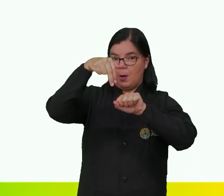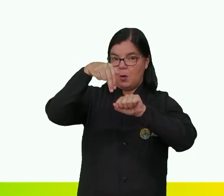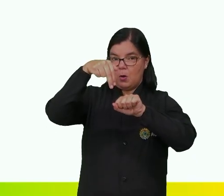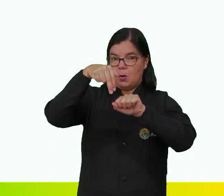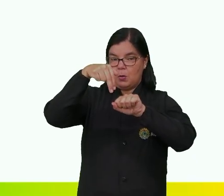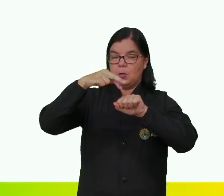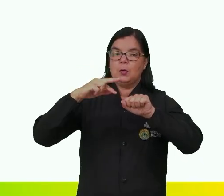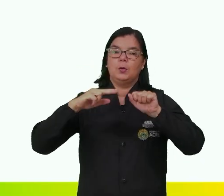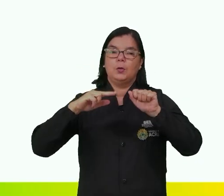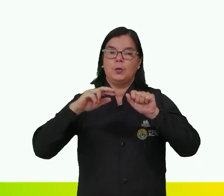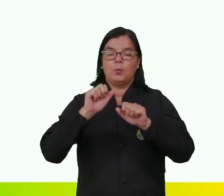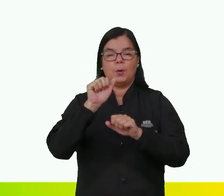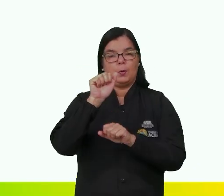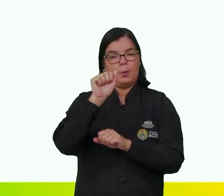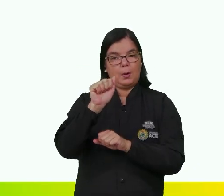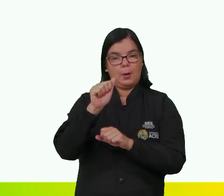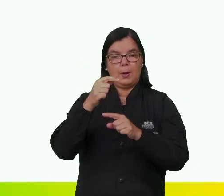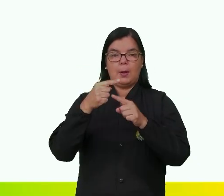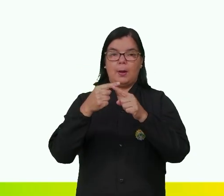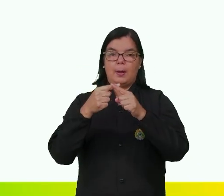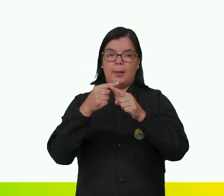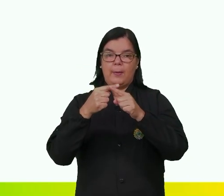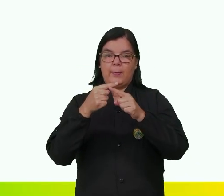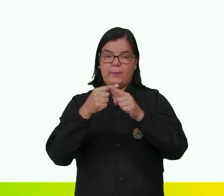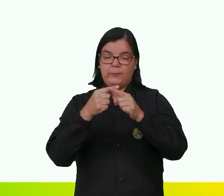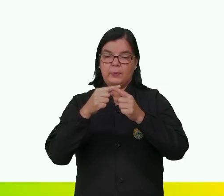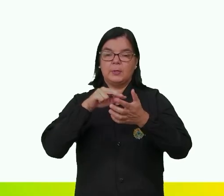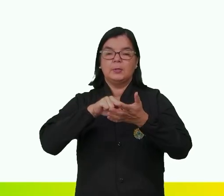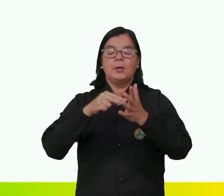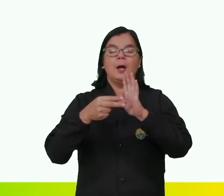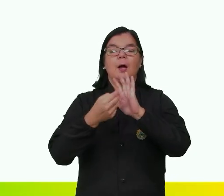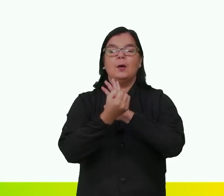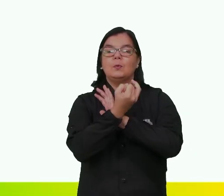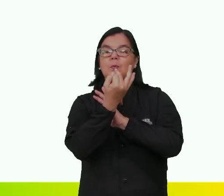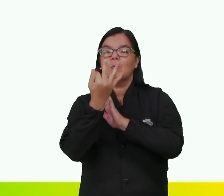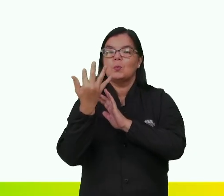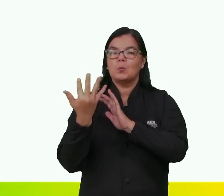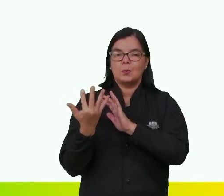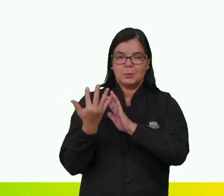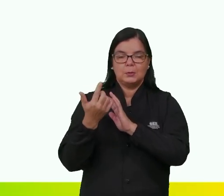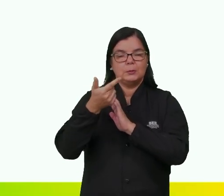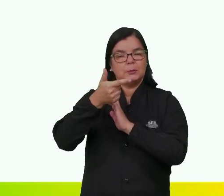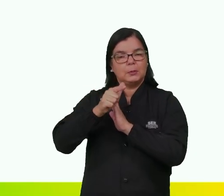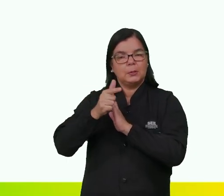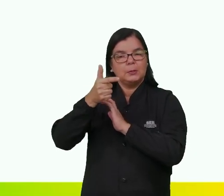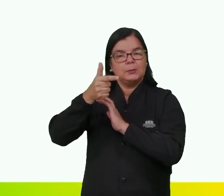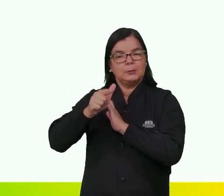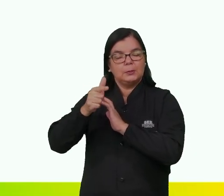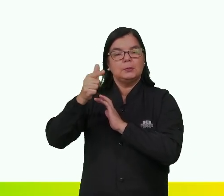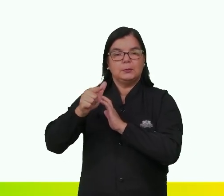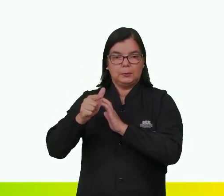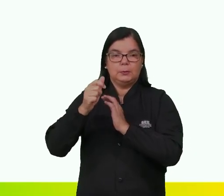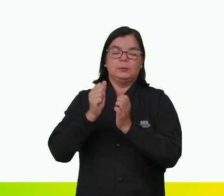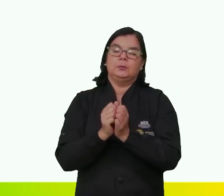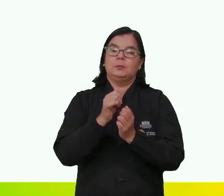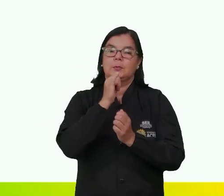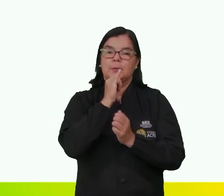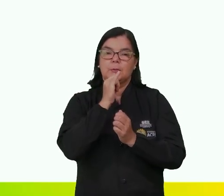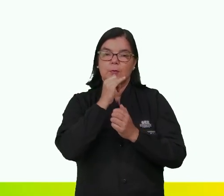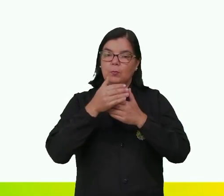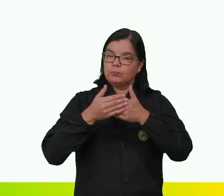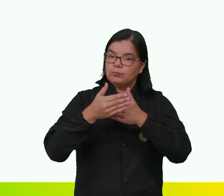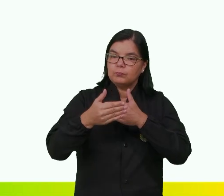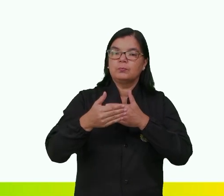a n, em que a elevado a n significa a vezes a vezes a vezes a e assim